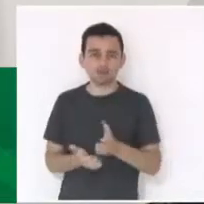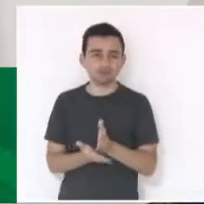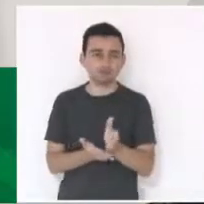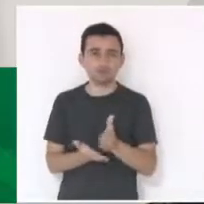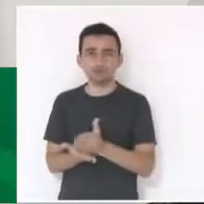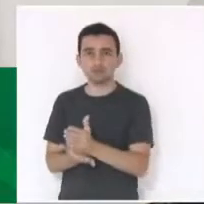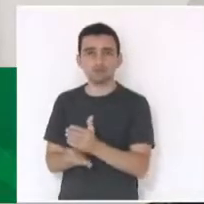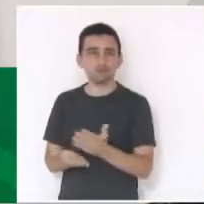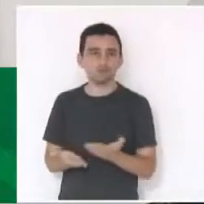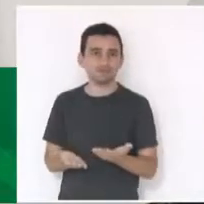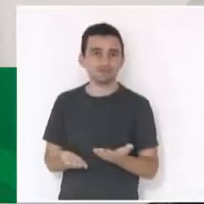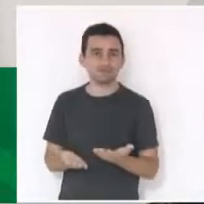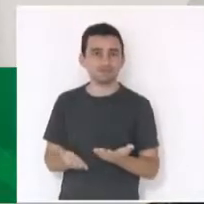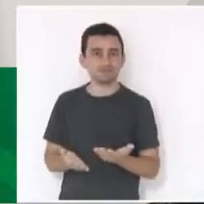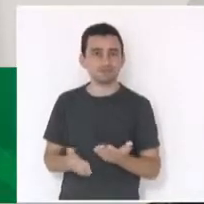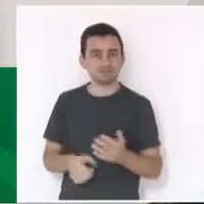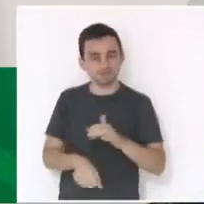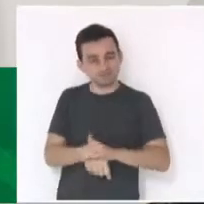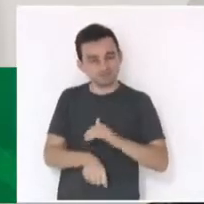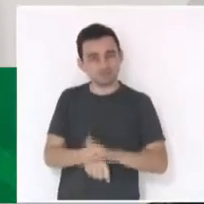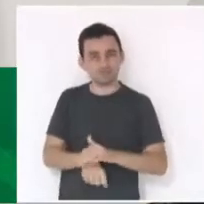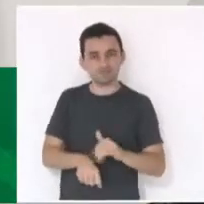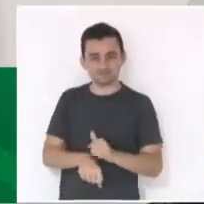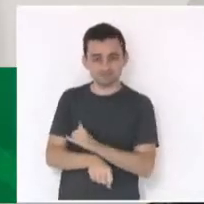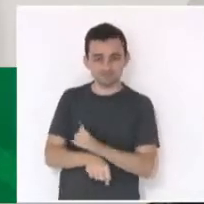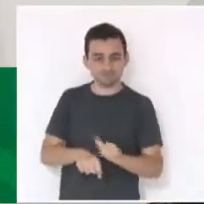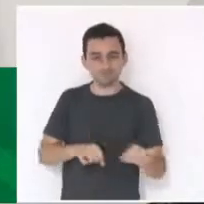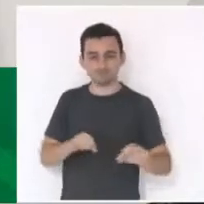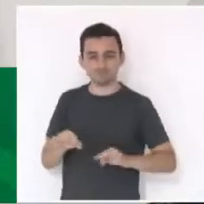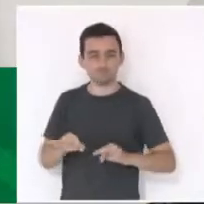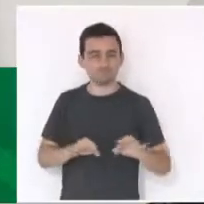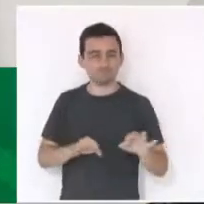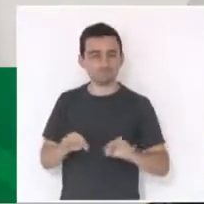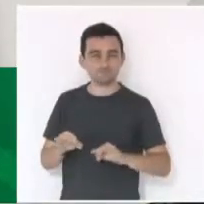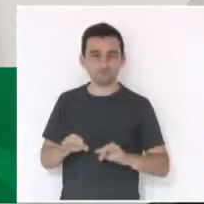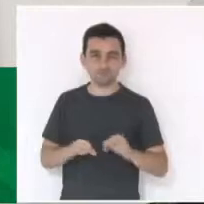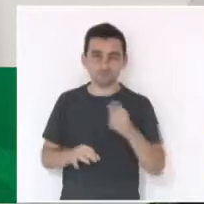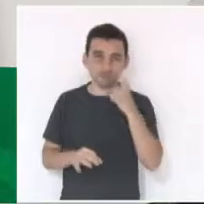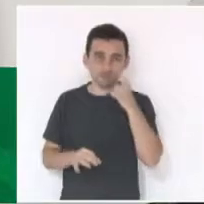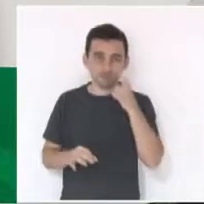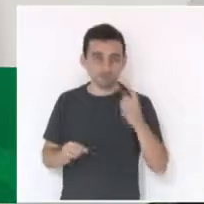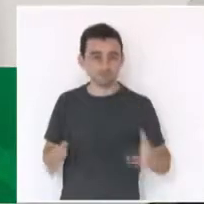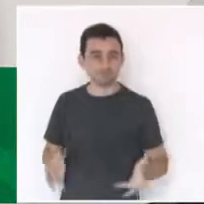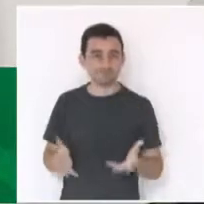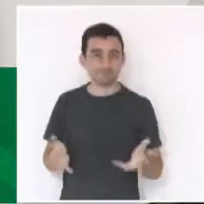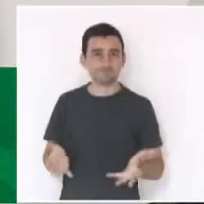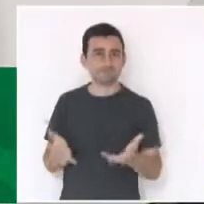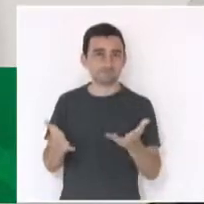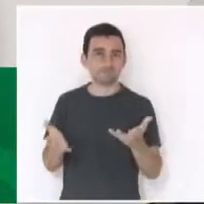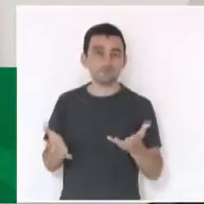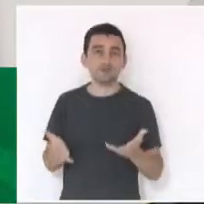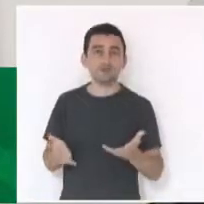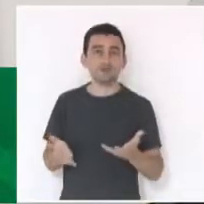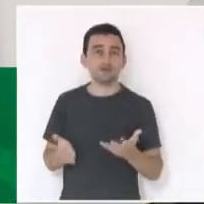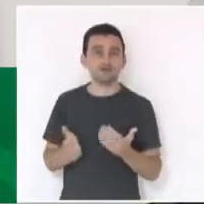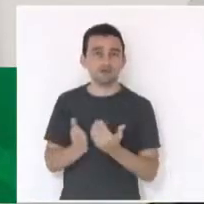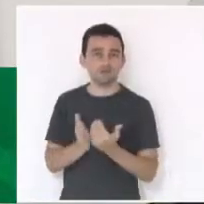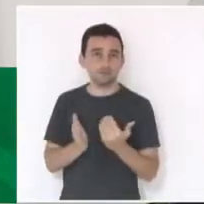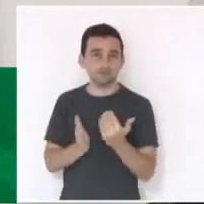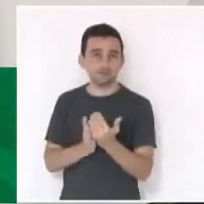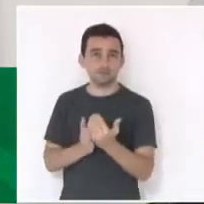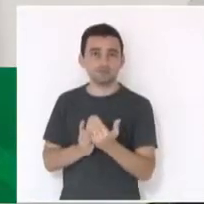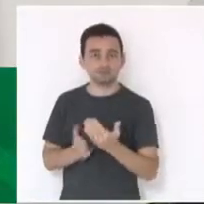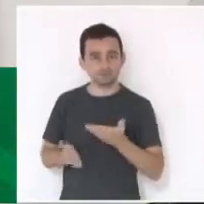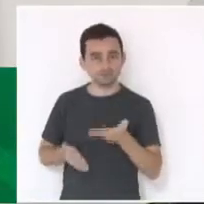e ações concretas para que nós possamos promover cada vez mais o